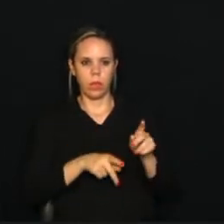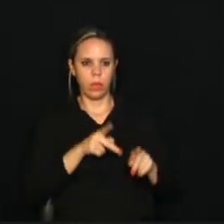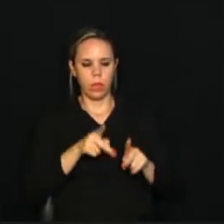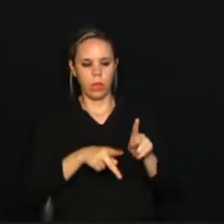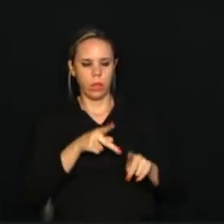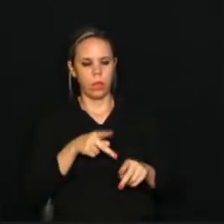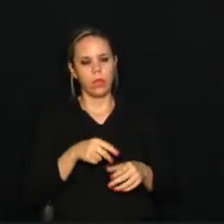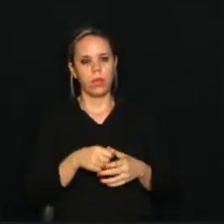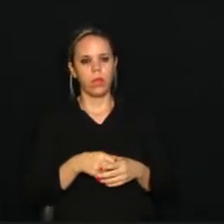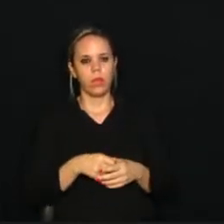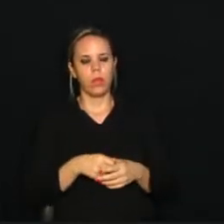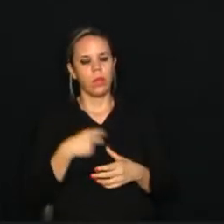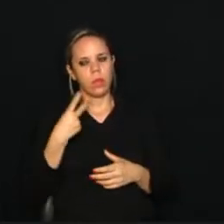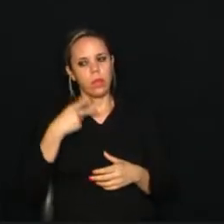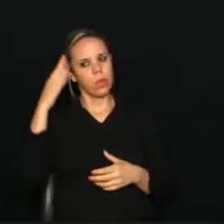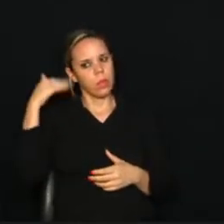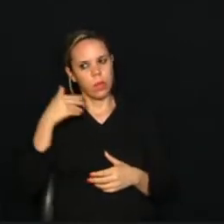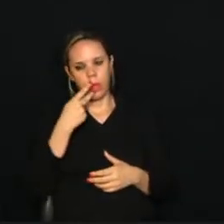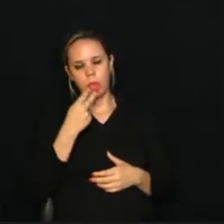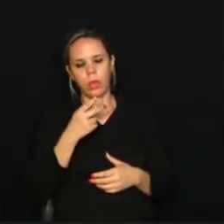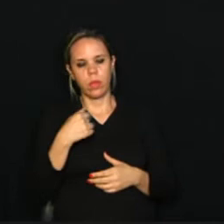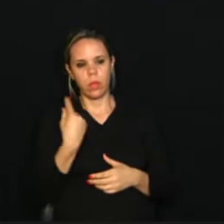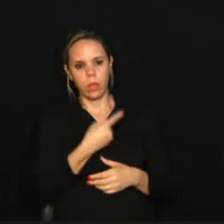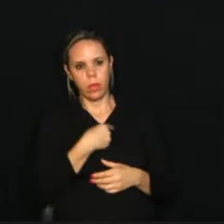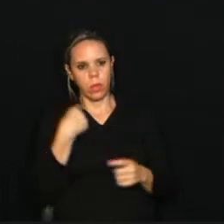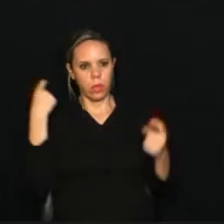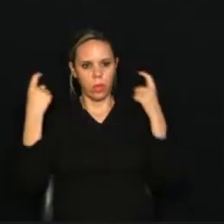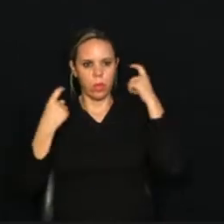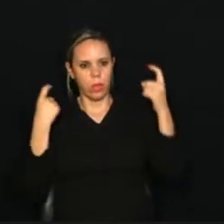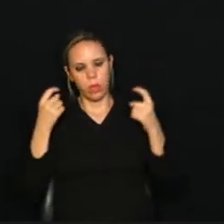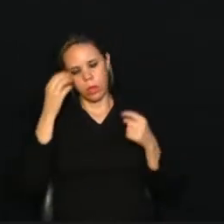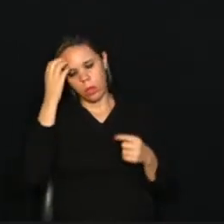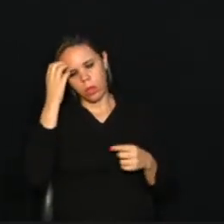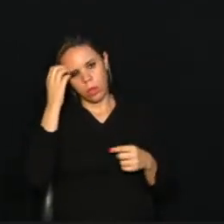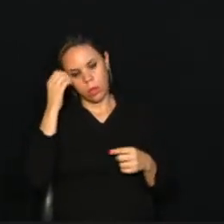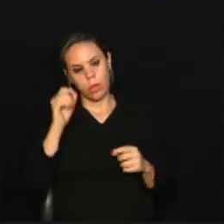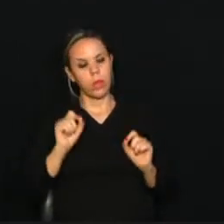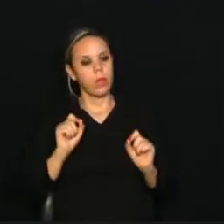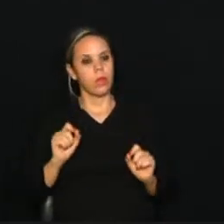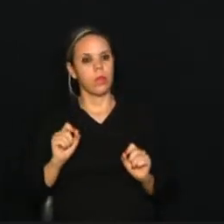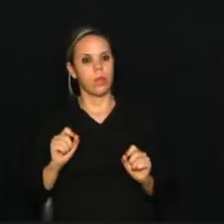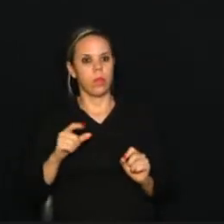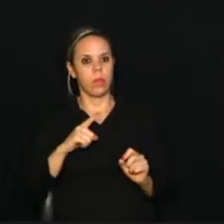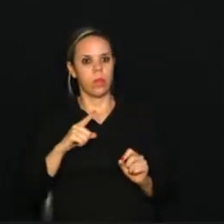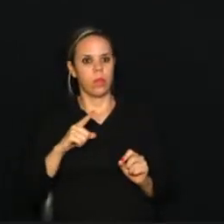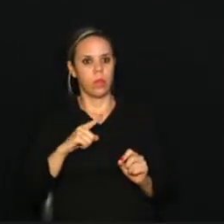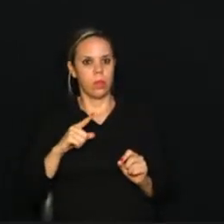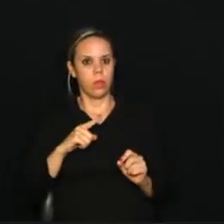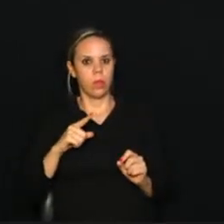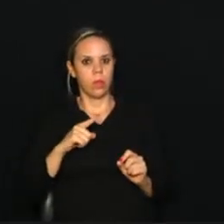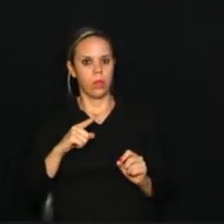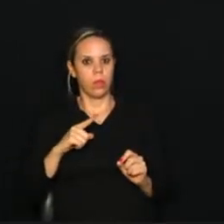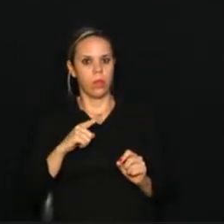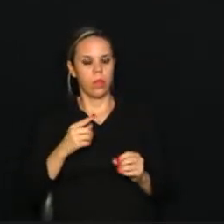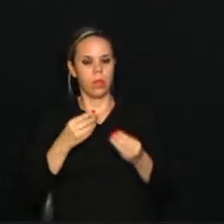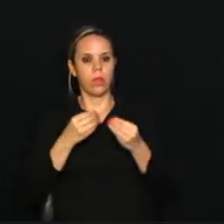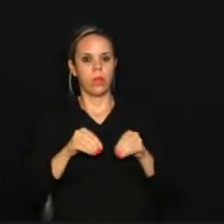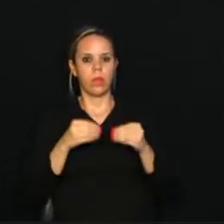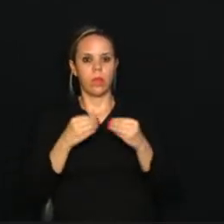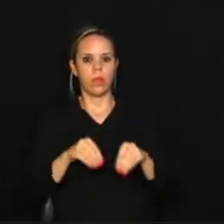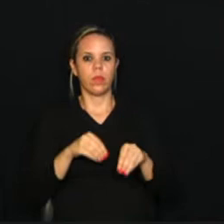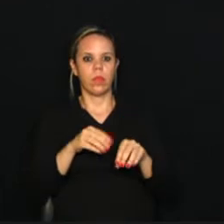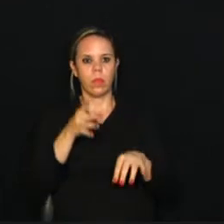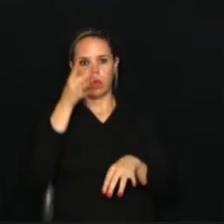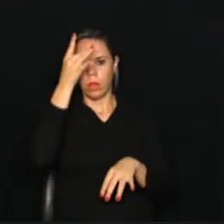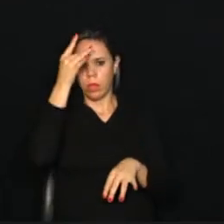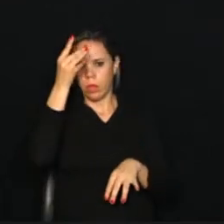pontuou a vereadora Débora, e é a nossa preocupação também, nós temos os prejuízos